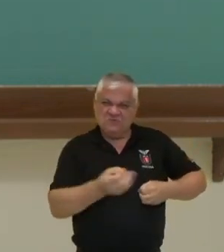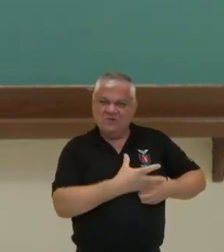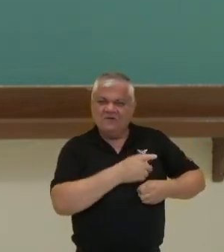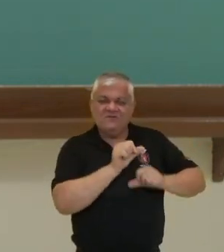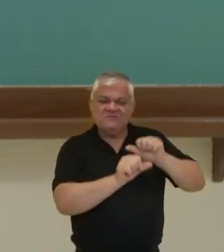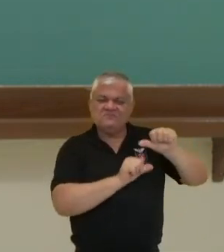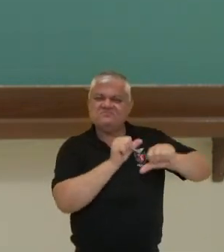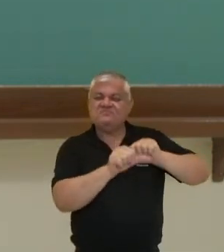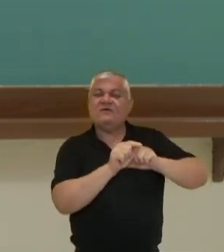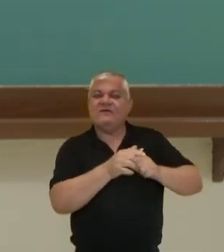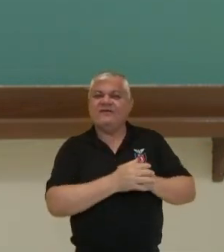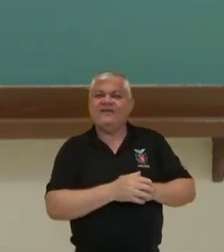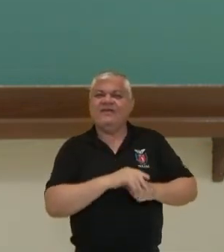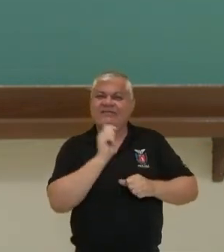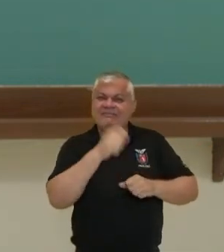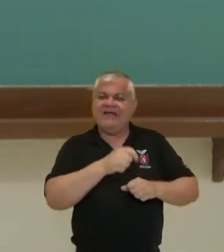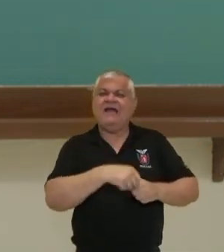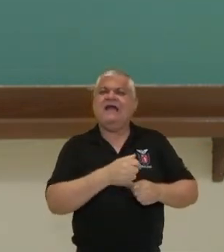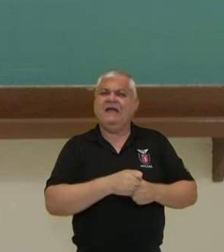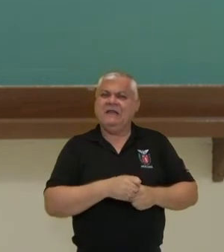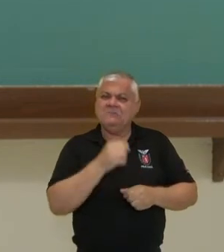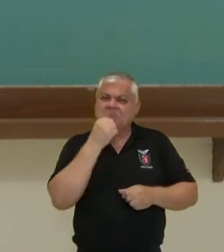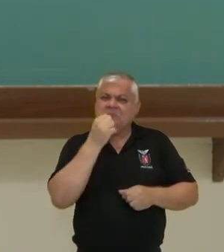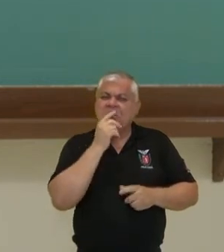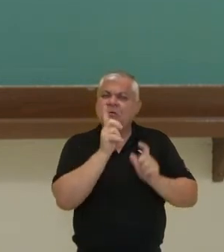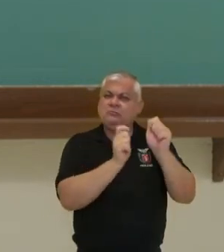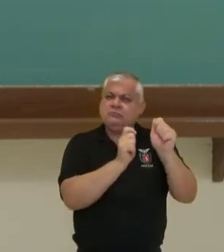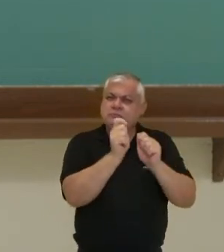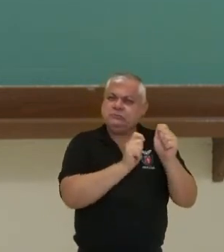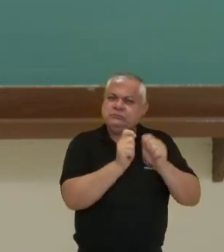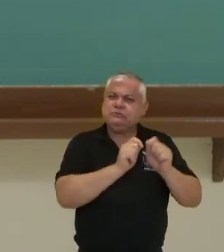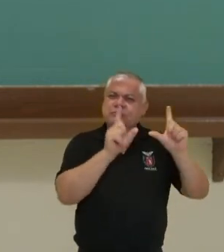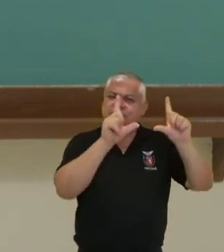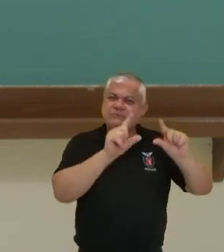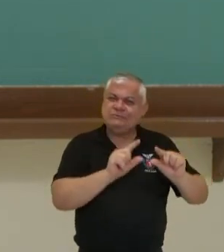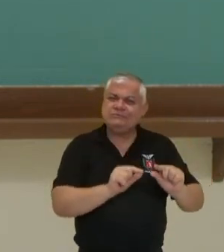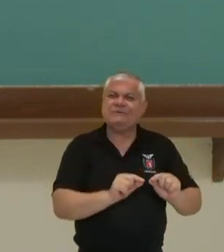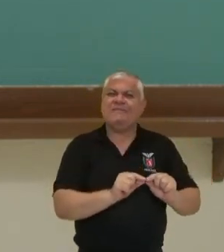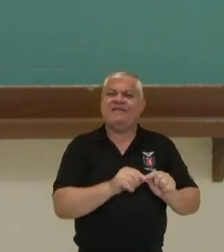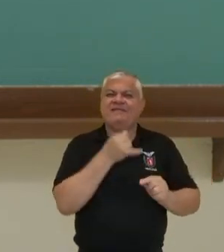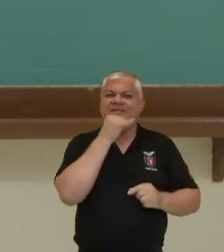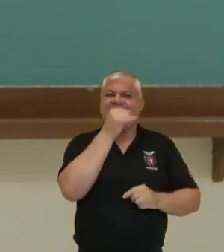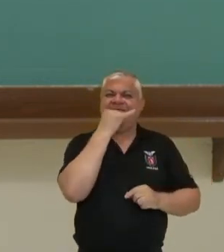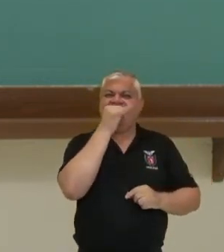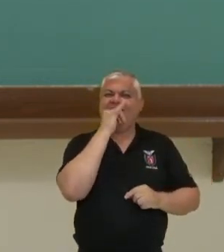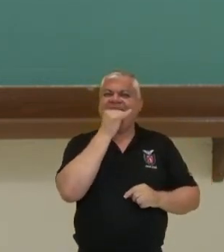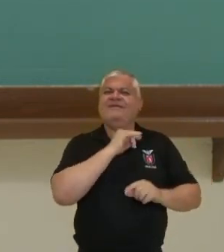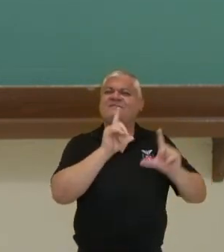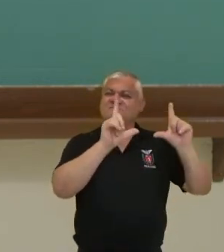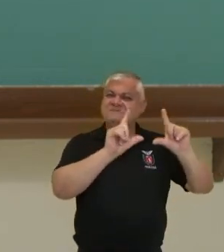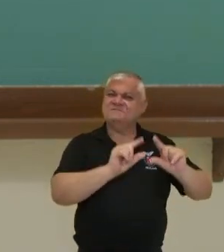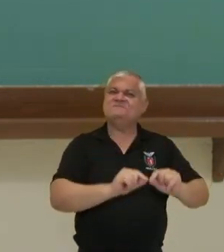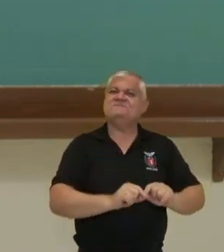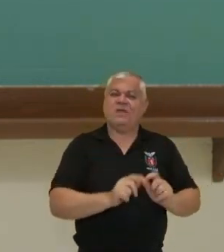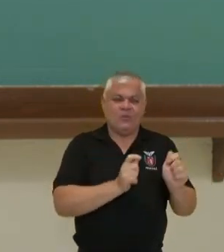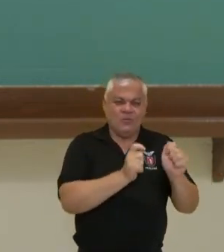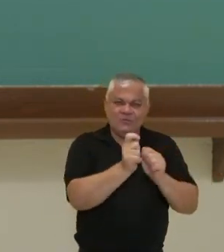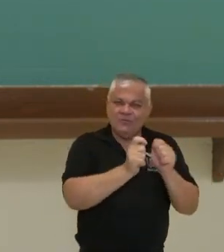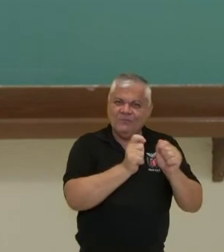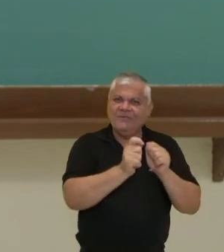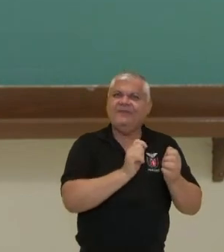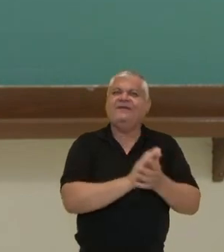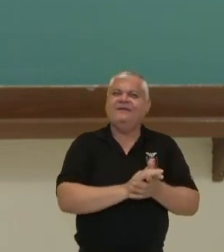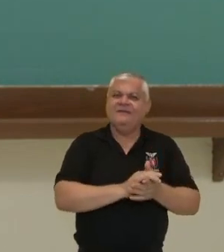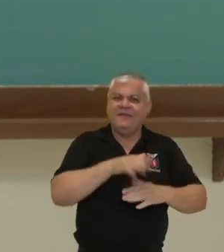segue fim de mais que tem uma rentabilidade maior usando menos energia do que os primeiros carros elétricos Então